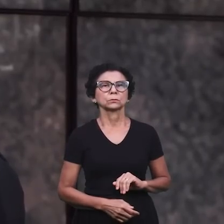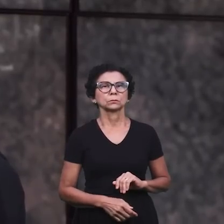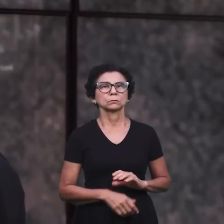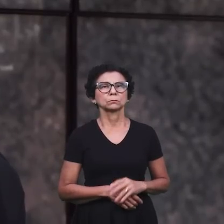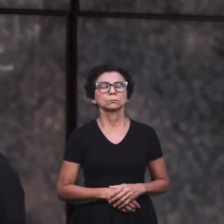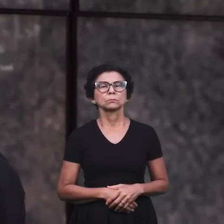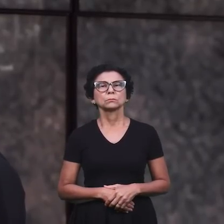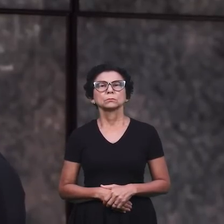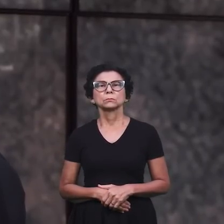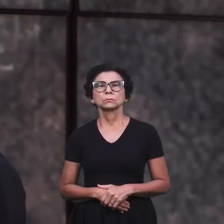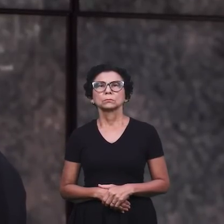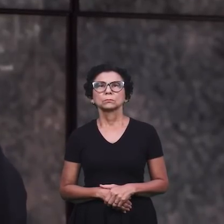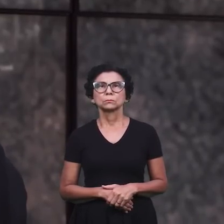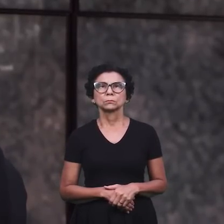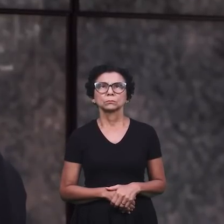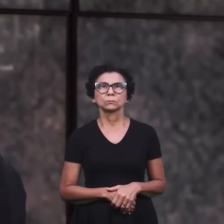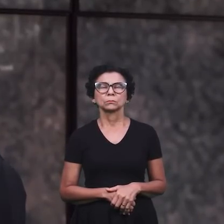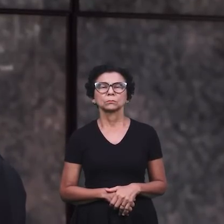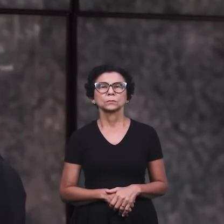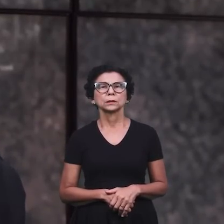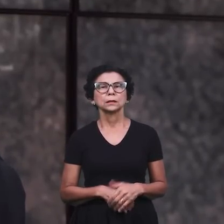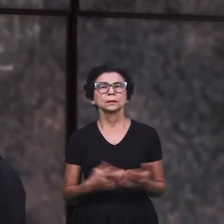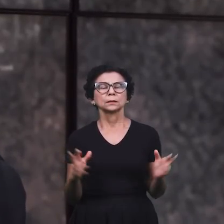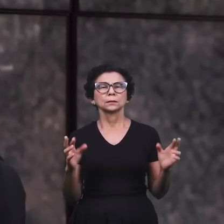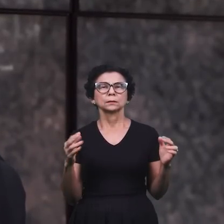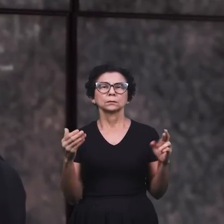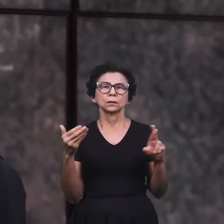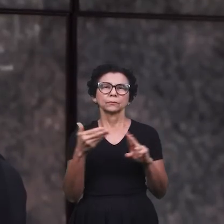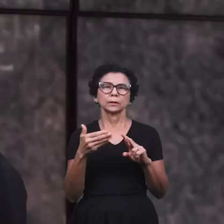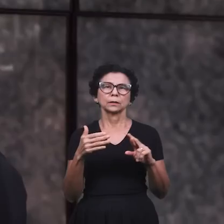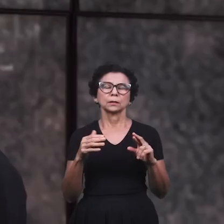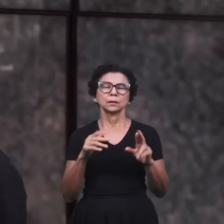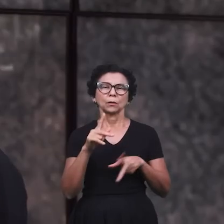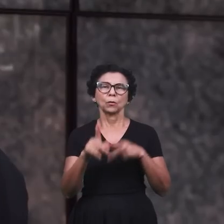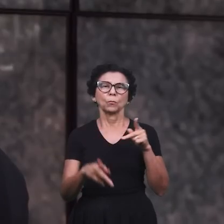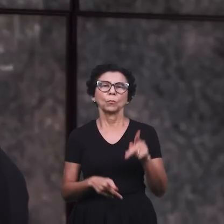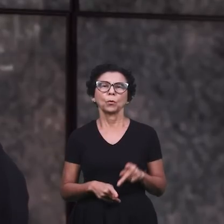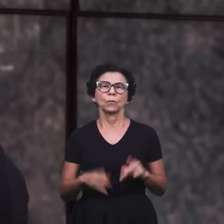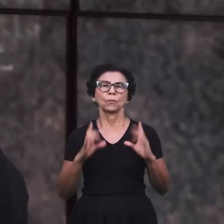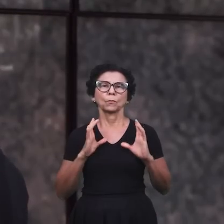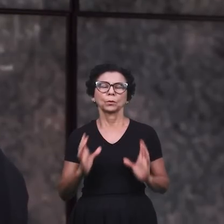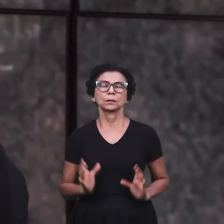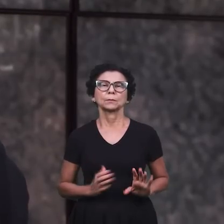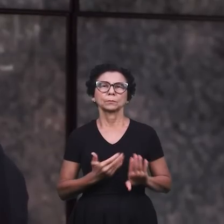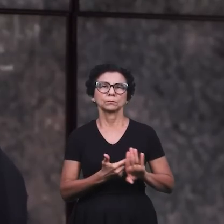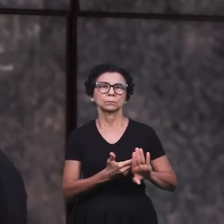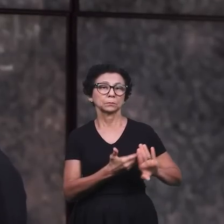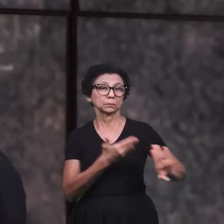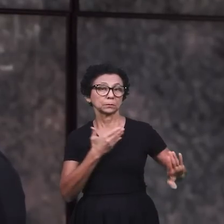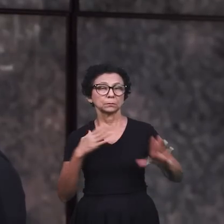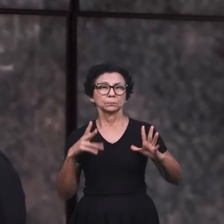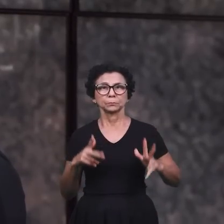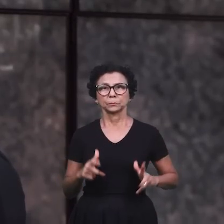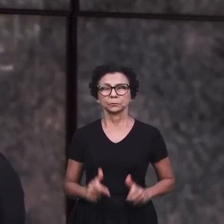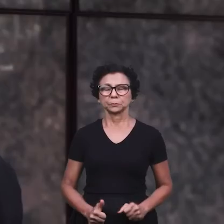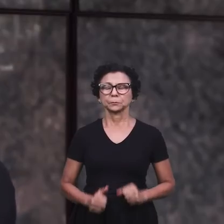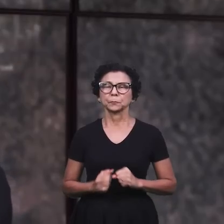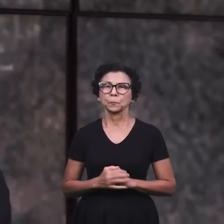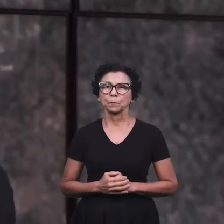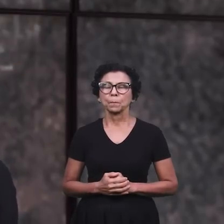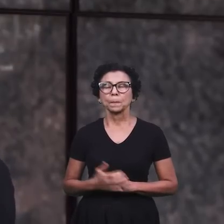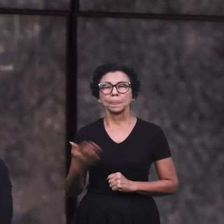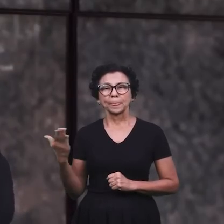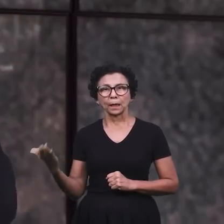se traduzia num povo com comportamento santo. No Novo Testamento, através do Senhor Jesus, há